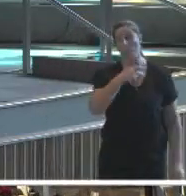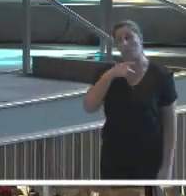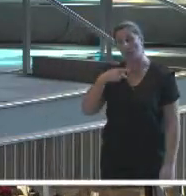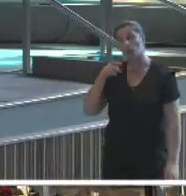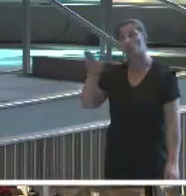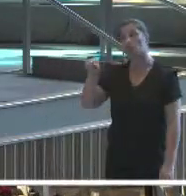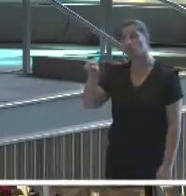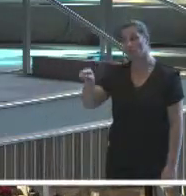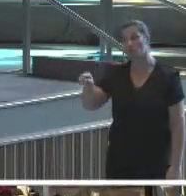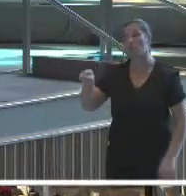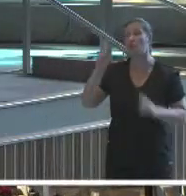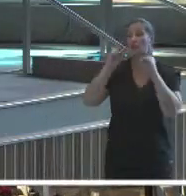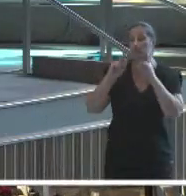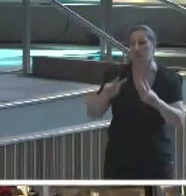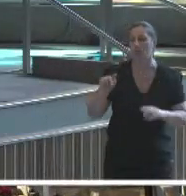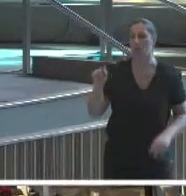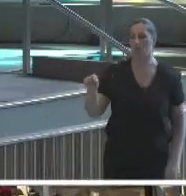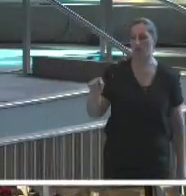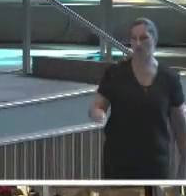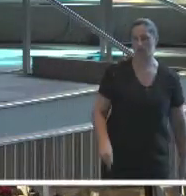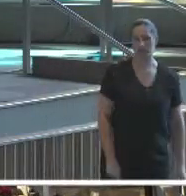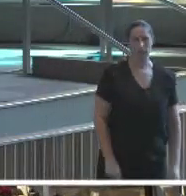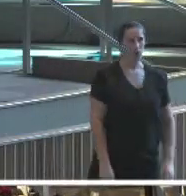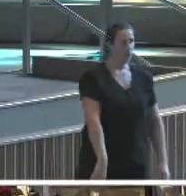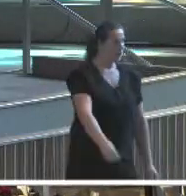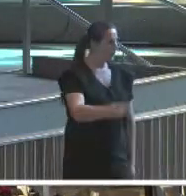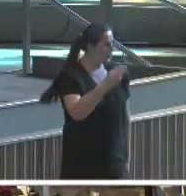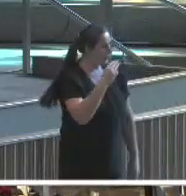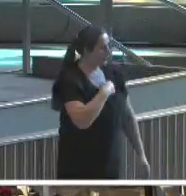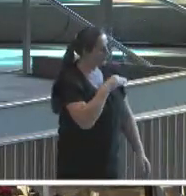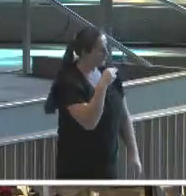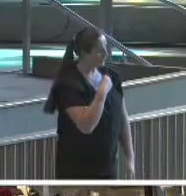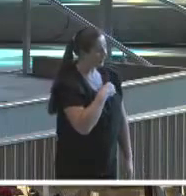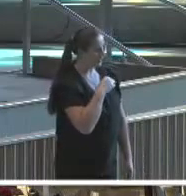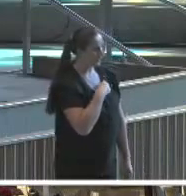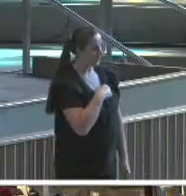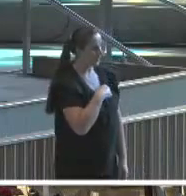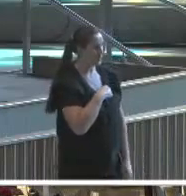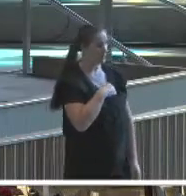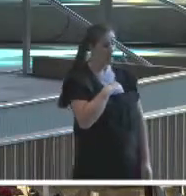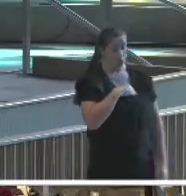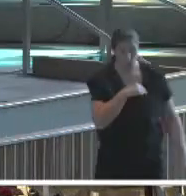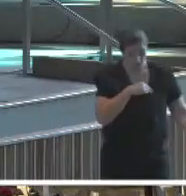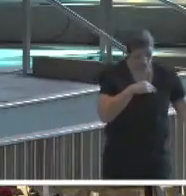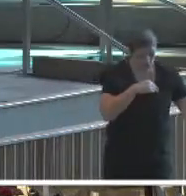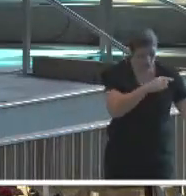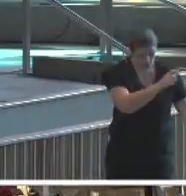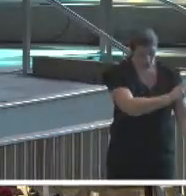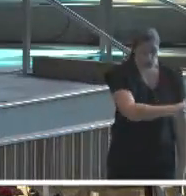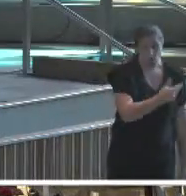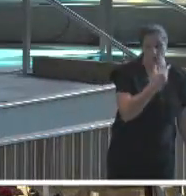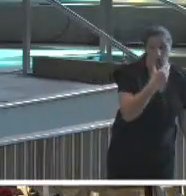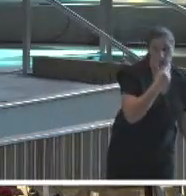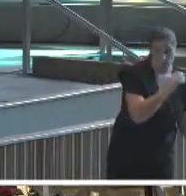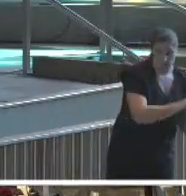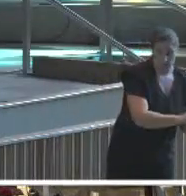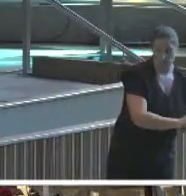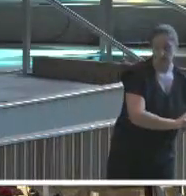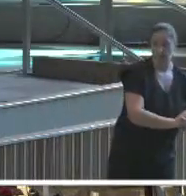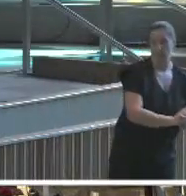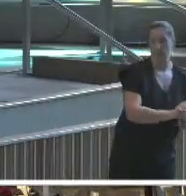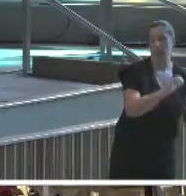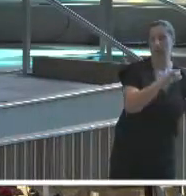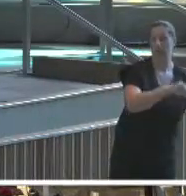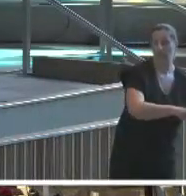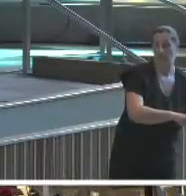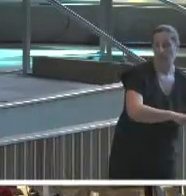o senhor como testemunha. Eu falei: misericórdia. E falou assim: esse homem está me traindo. E